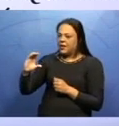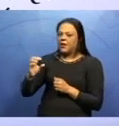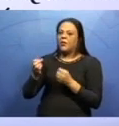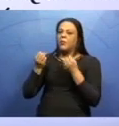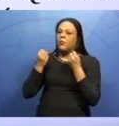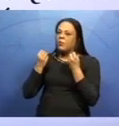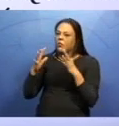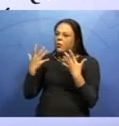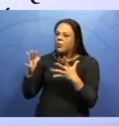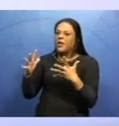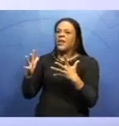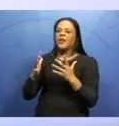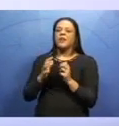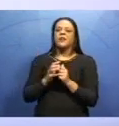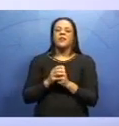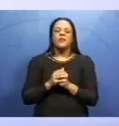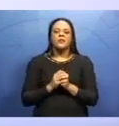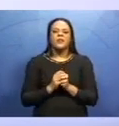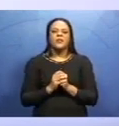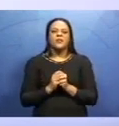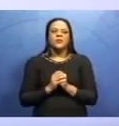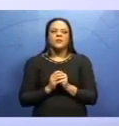Muito bem.